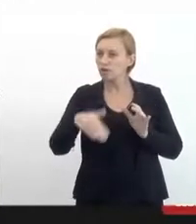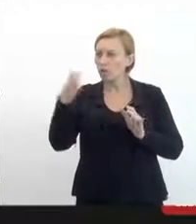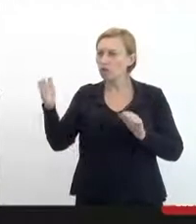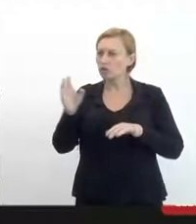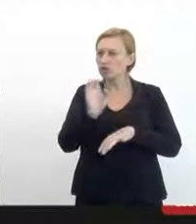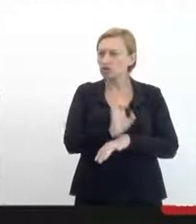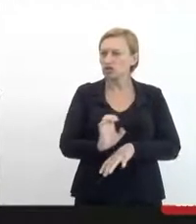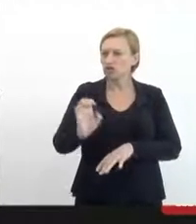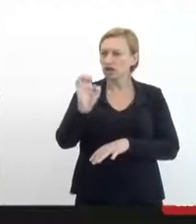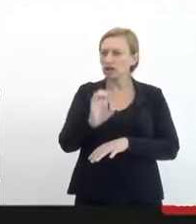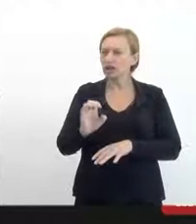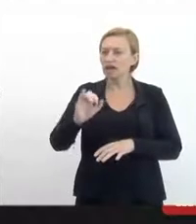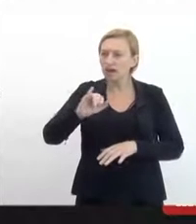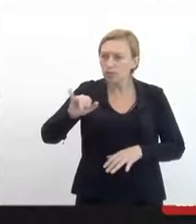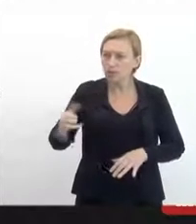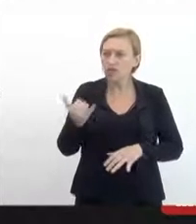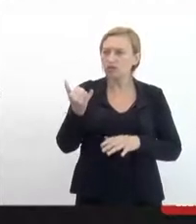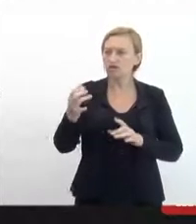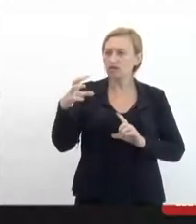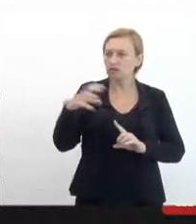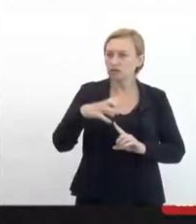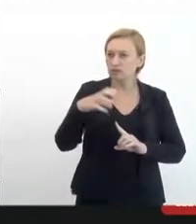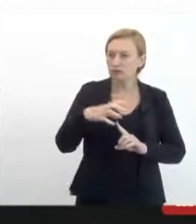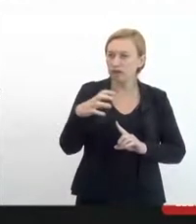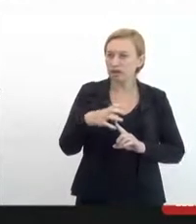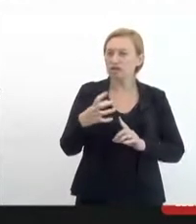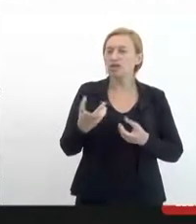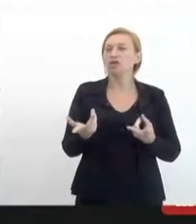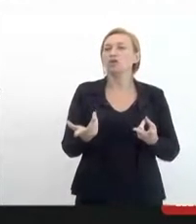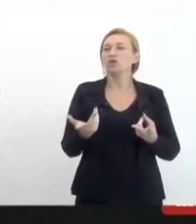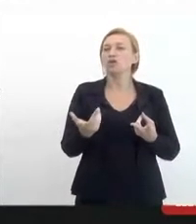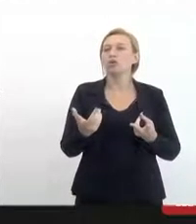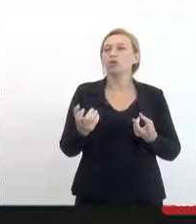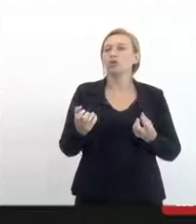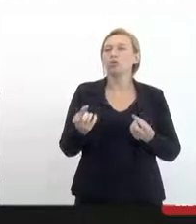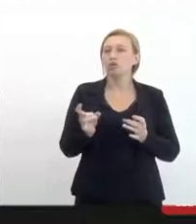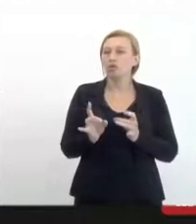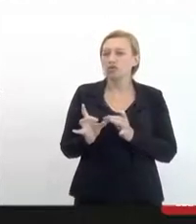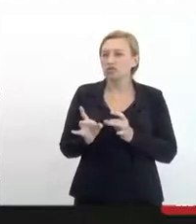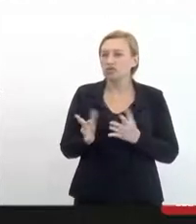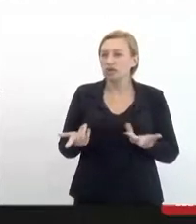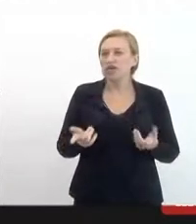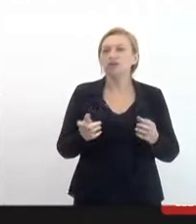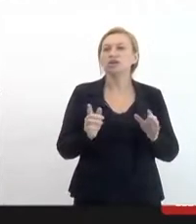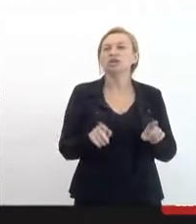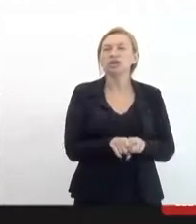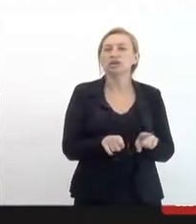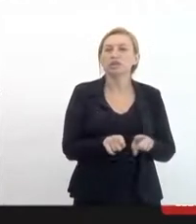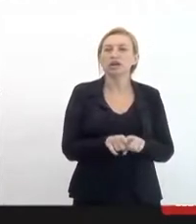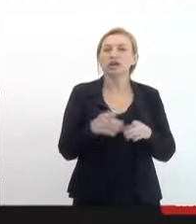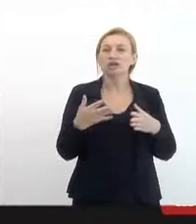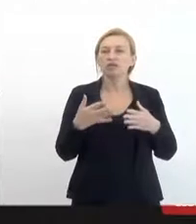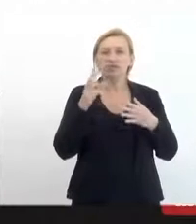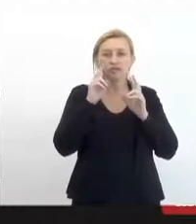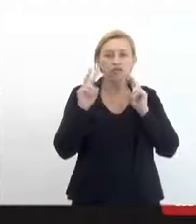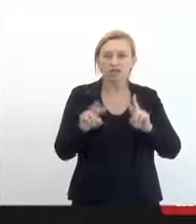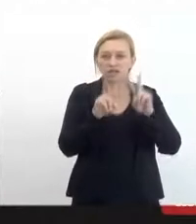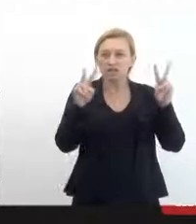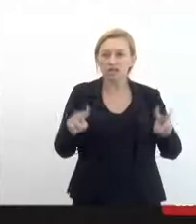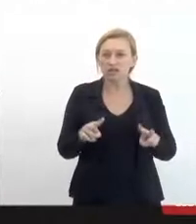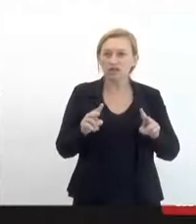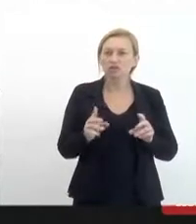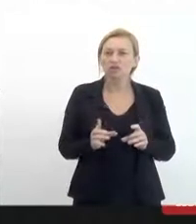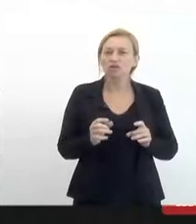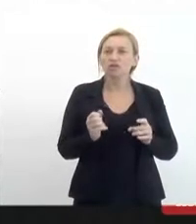estados, aproveitando uma zona de influência comercial. Do ponto de vista tributário, essa operação ela gera, na saída